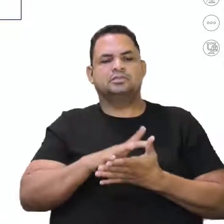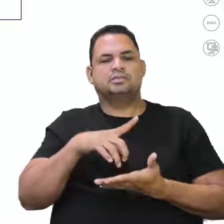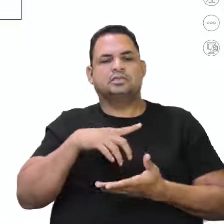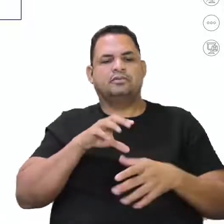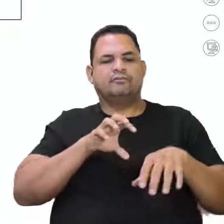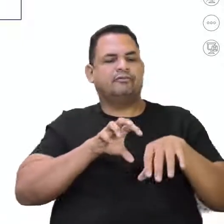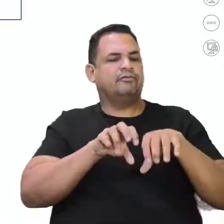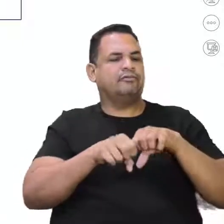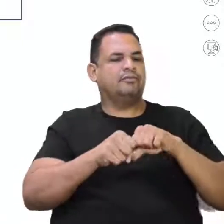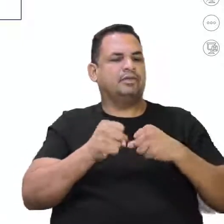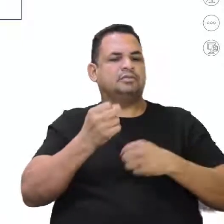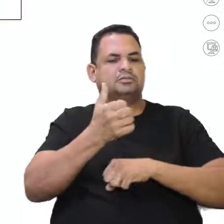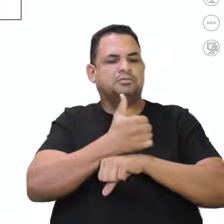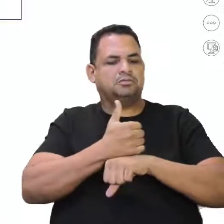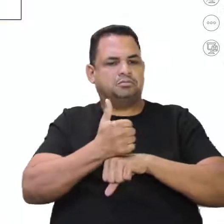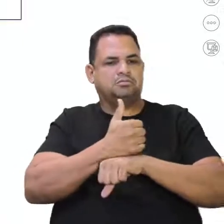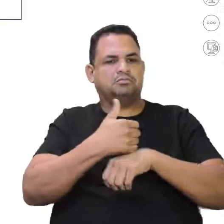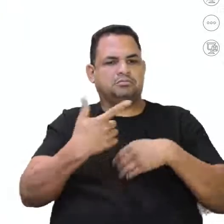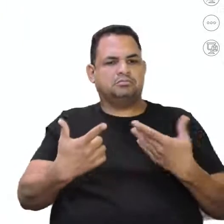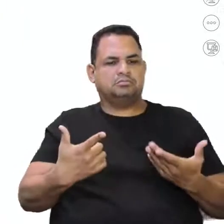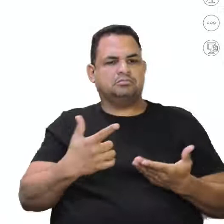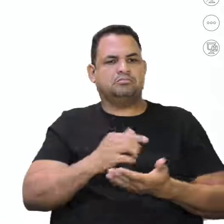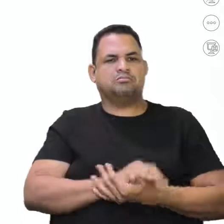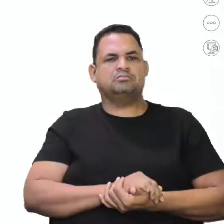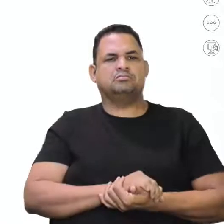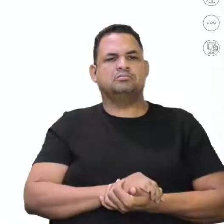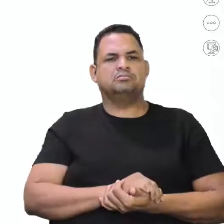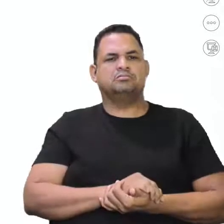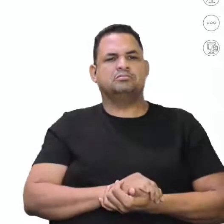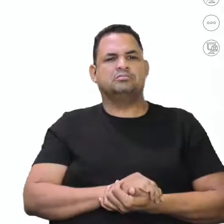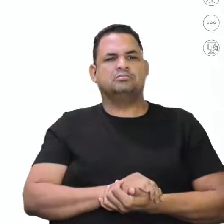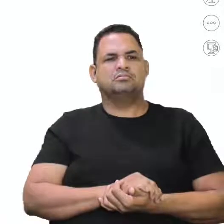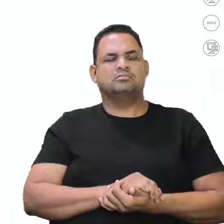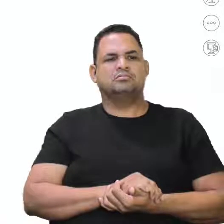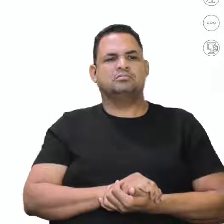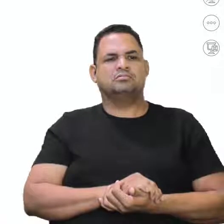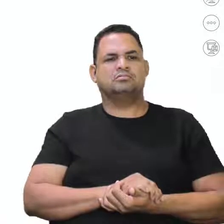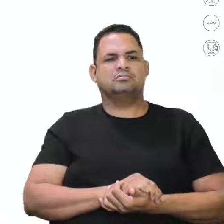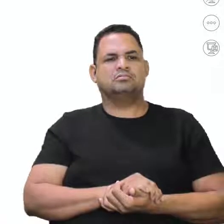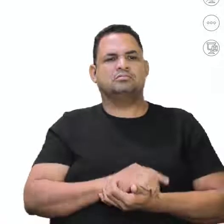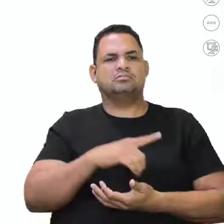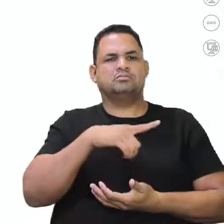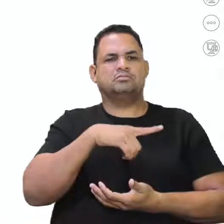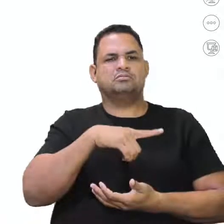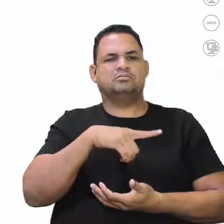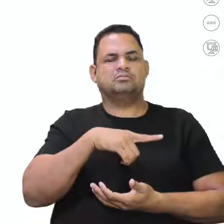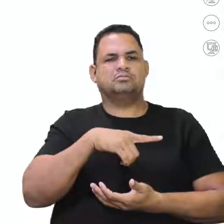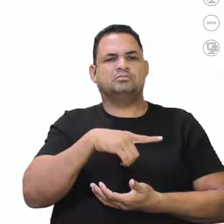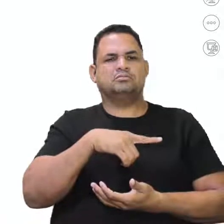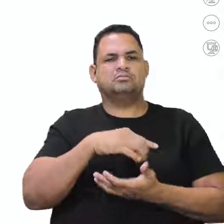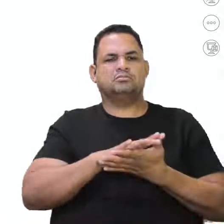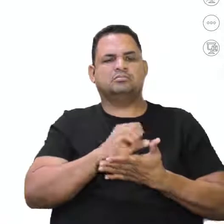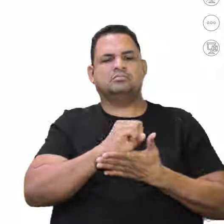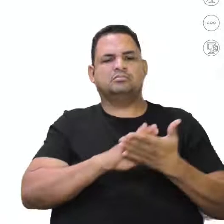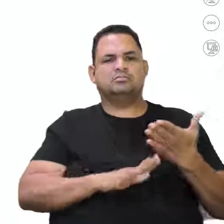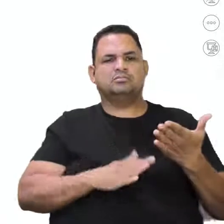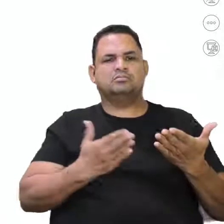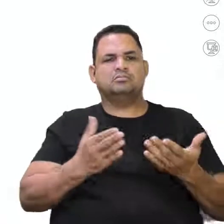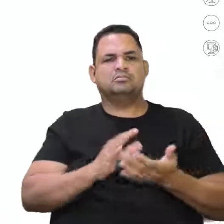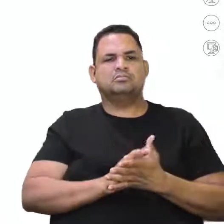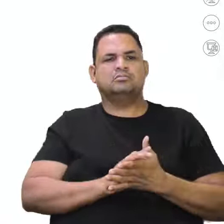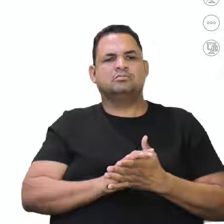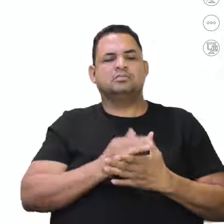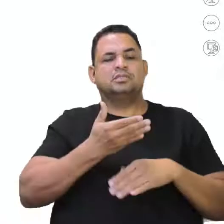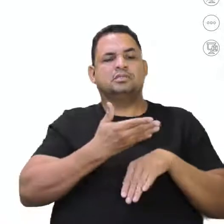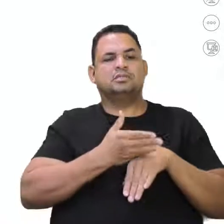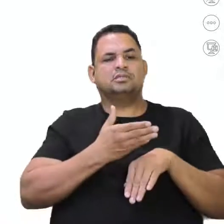qualificado, é um expert qualificado. Alright? Vamos seguir? Olha aí, trouxe para vocês também essa atividadezinha aqui para a gente